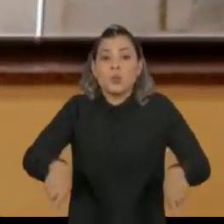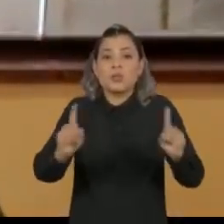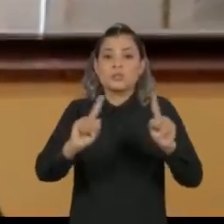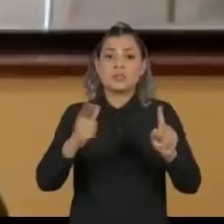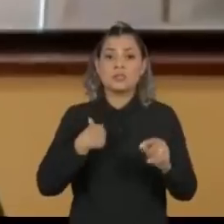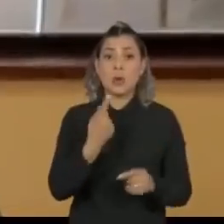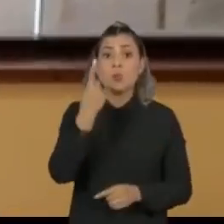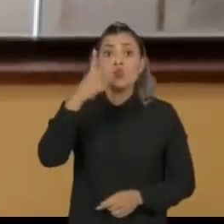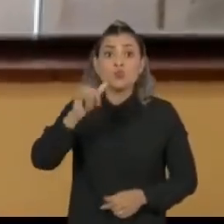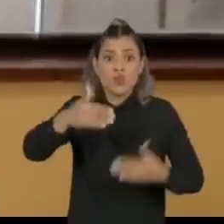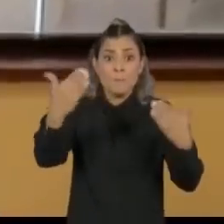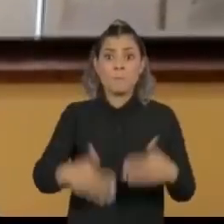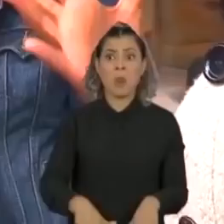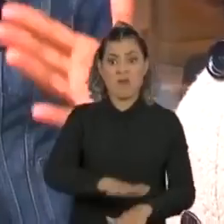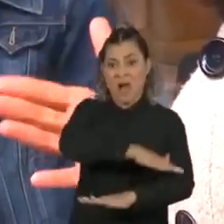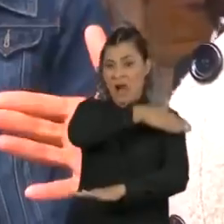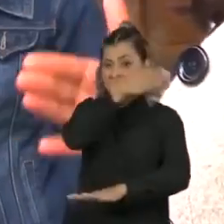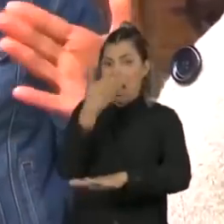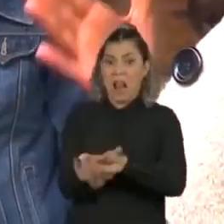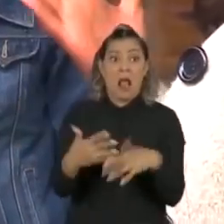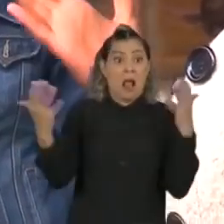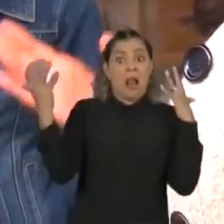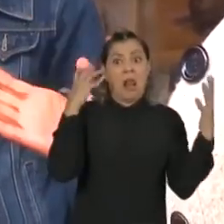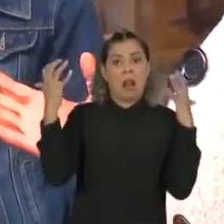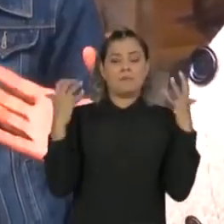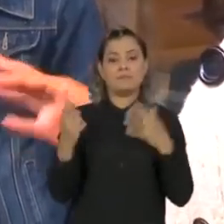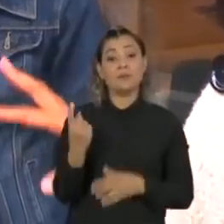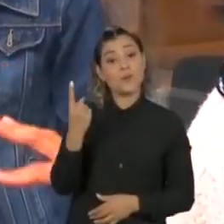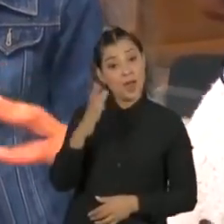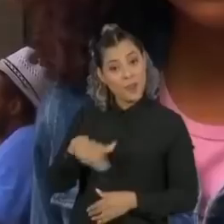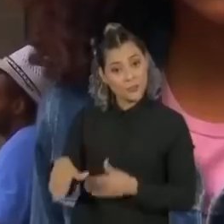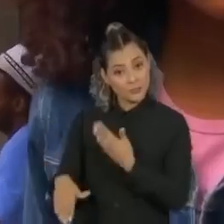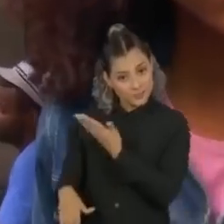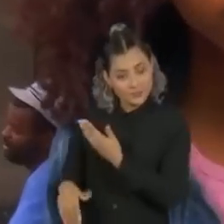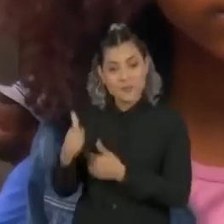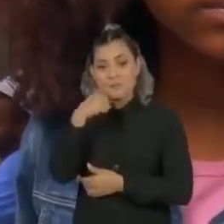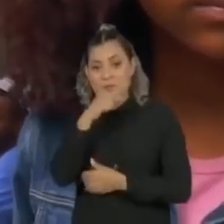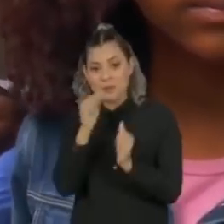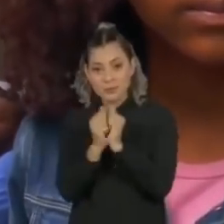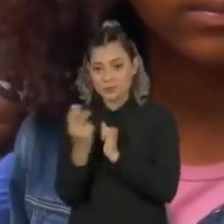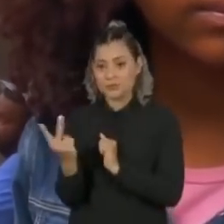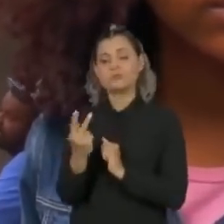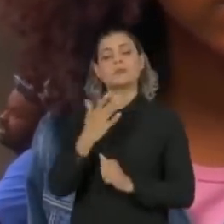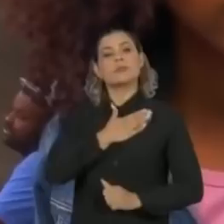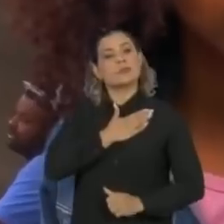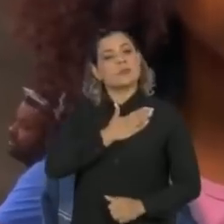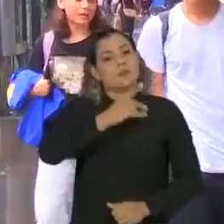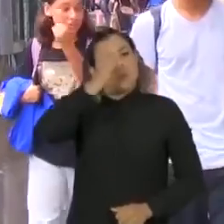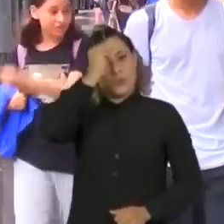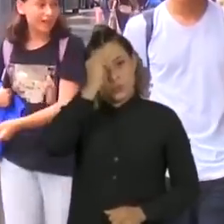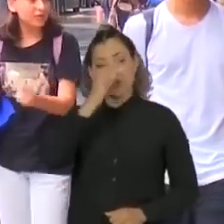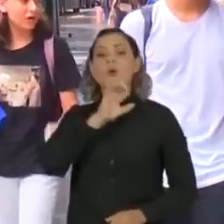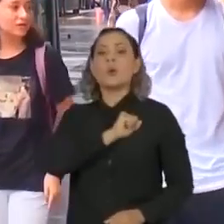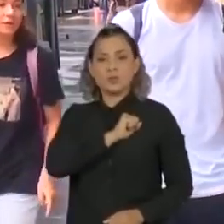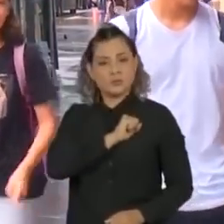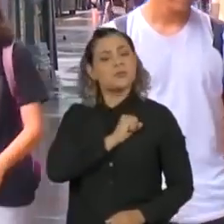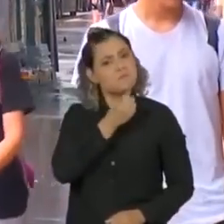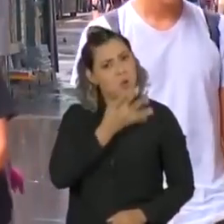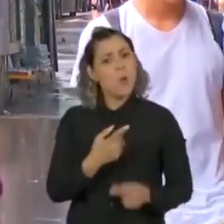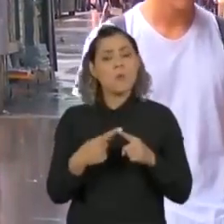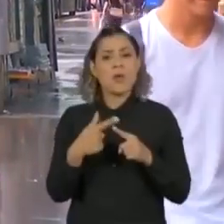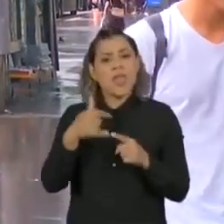feito tudo no mesmo dia também. Esse estudante do ensino médio e a mãe gostaram da novidade. Diminuiria